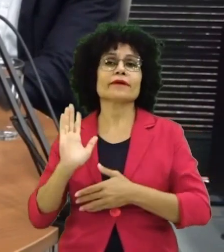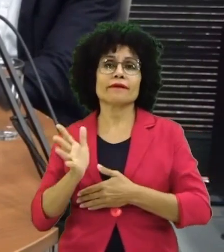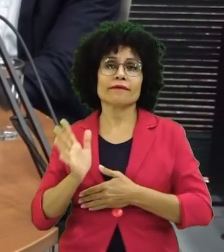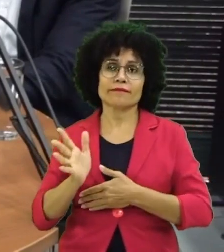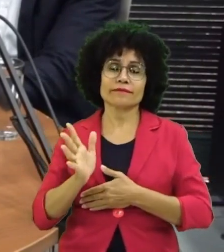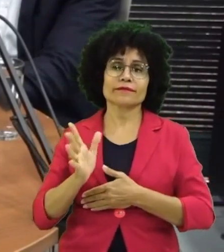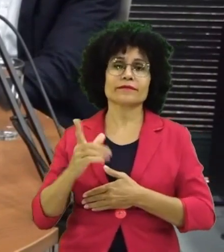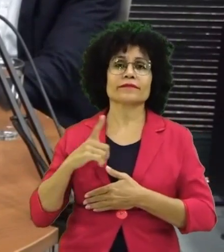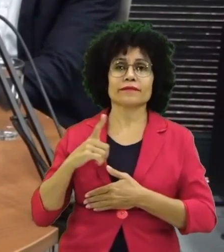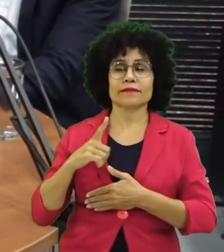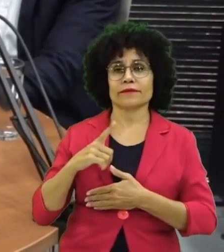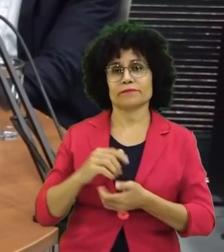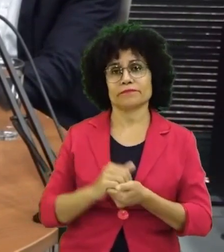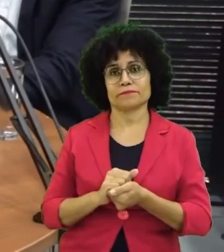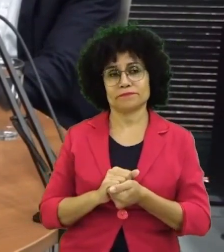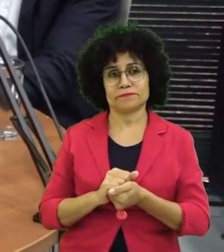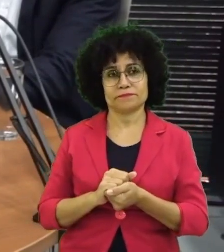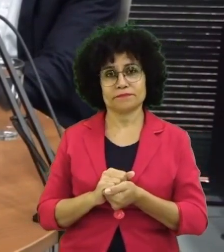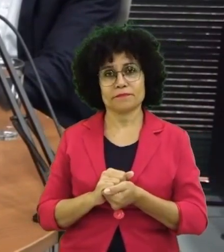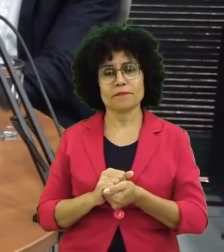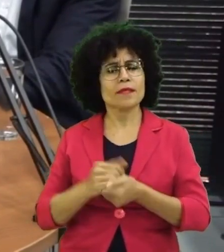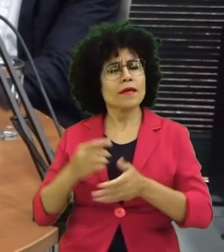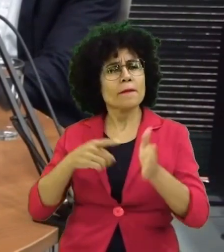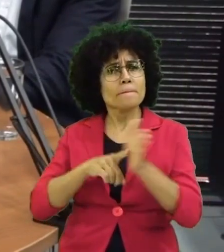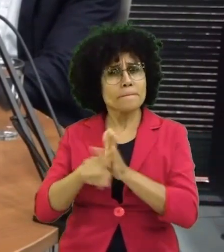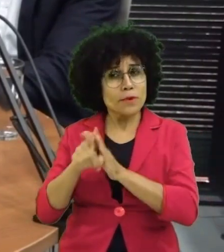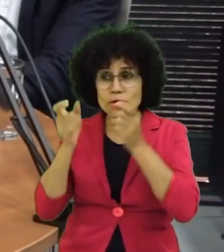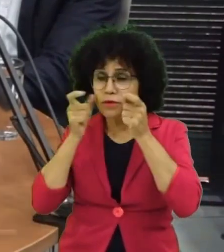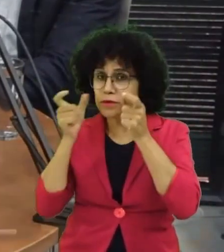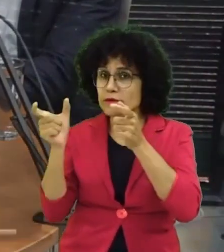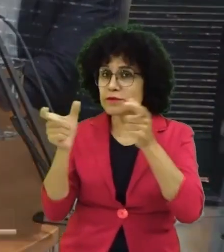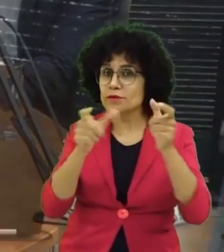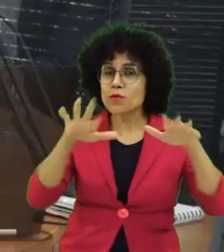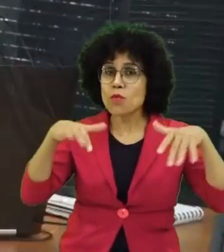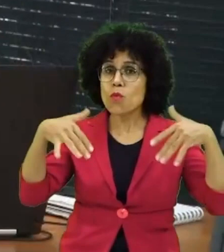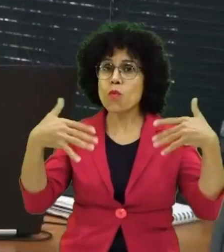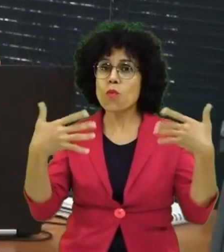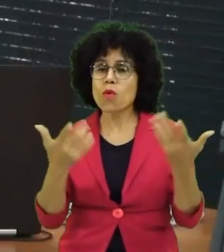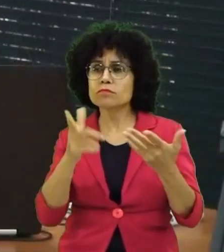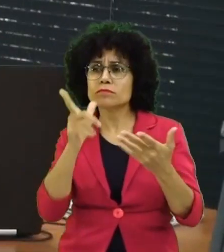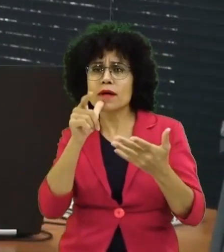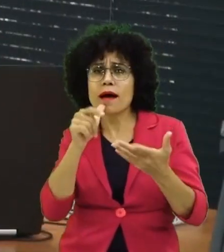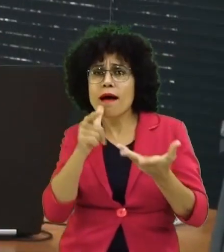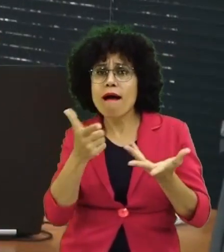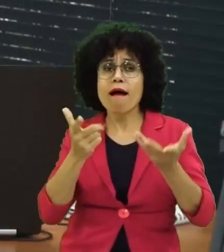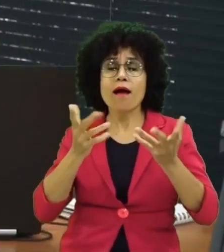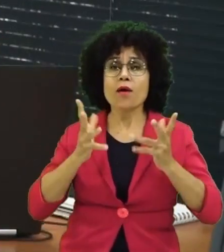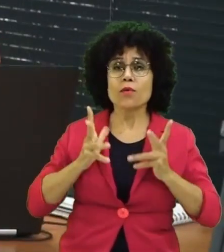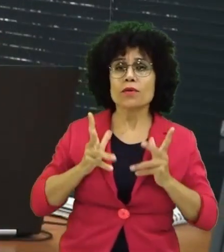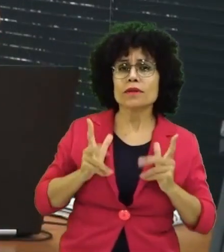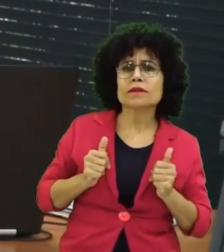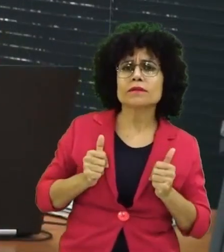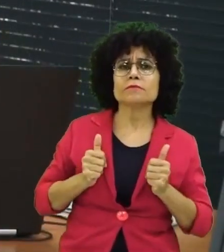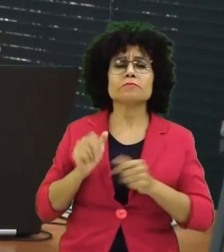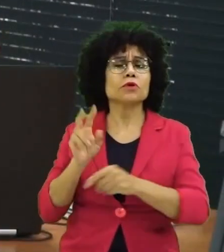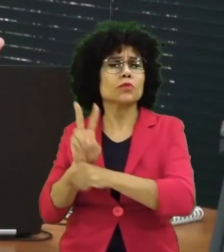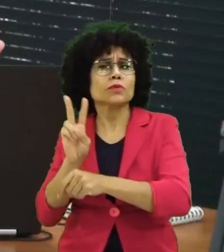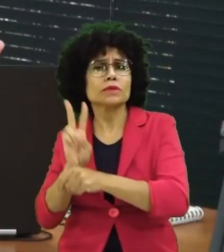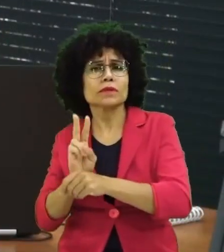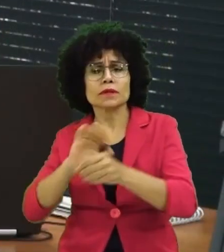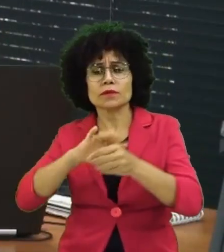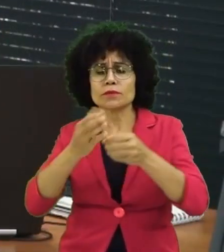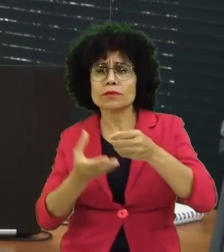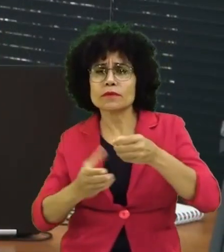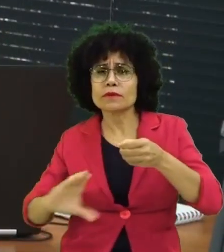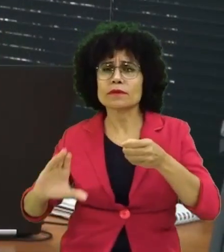existentes. Pergunto agora aqui então para você que nos ouve. Você sabe qual é o cenário da água tratada, tratamento de esgoto,